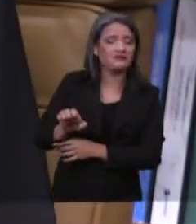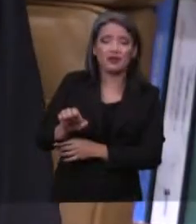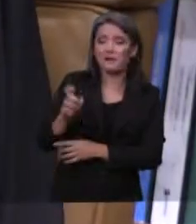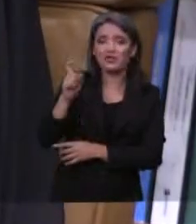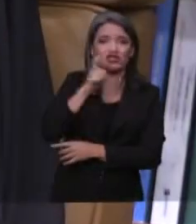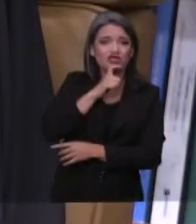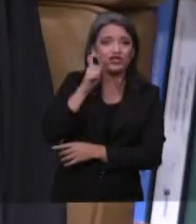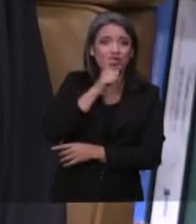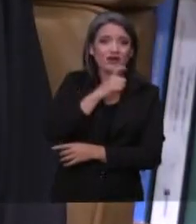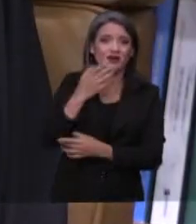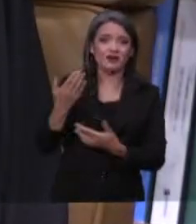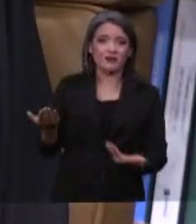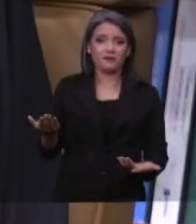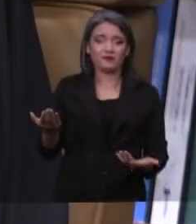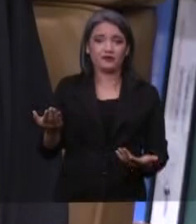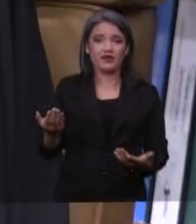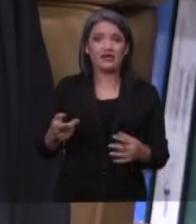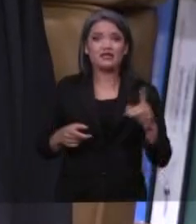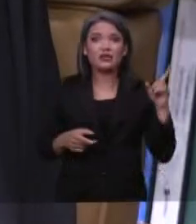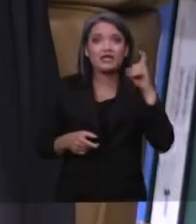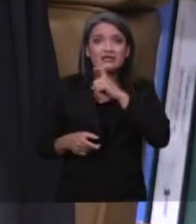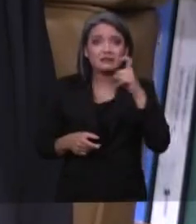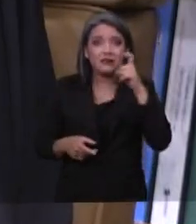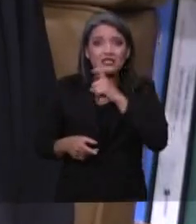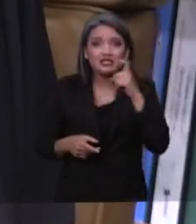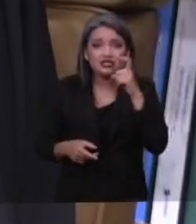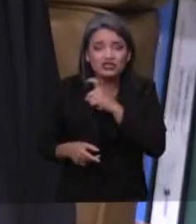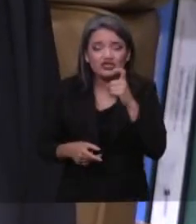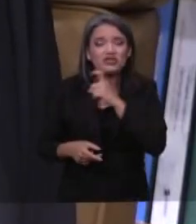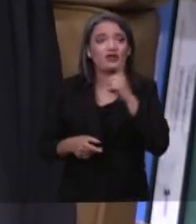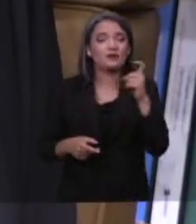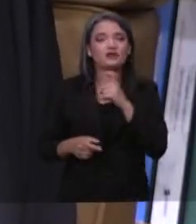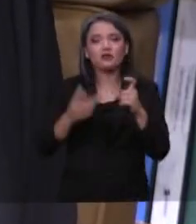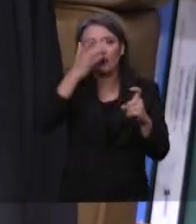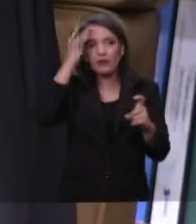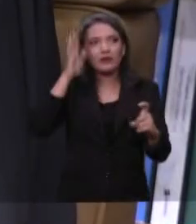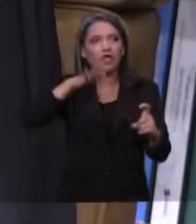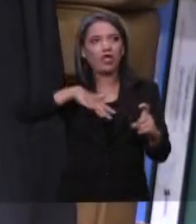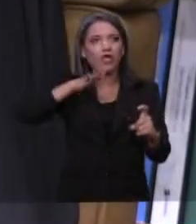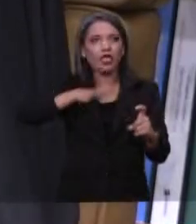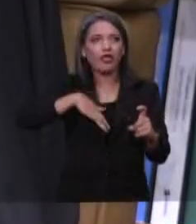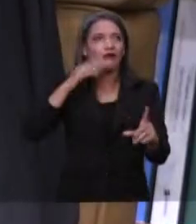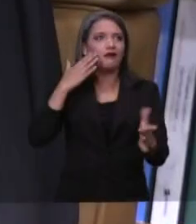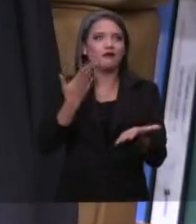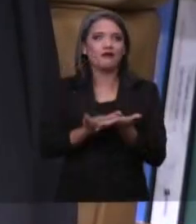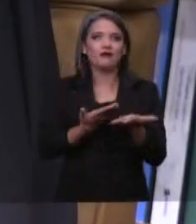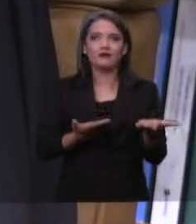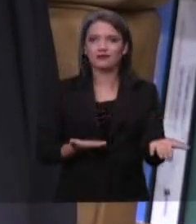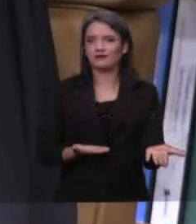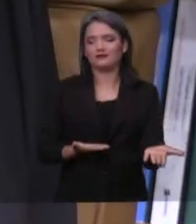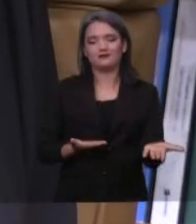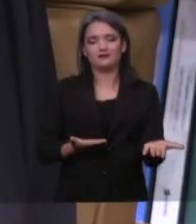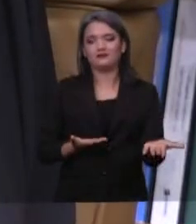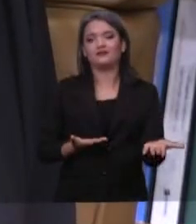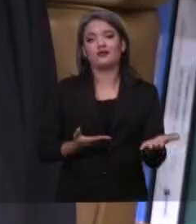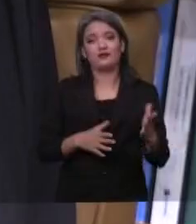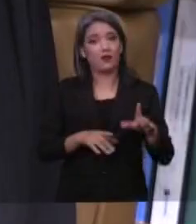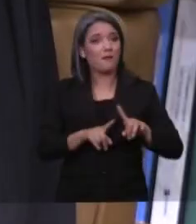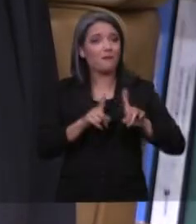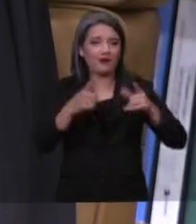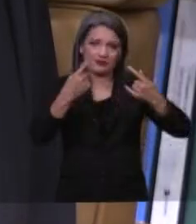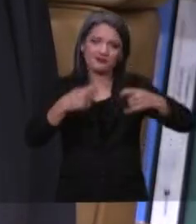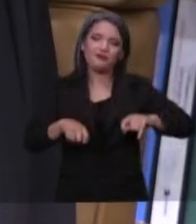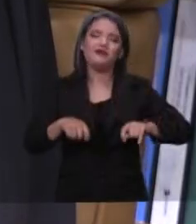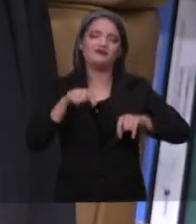O culto à mentira é uma deformação civilizatória que nós precisamos, eu penso, superar